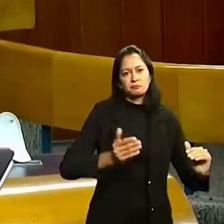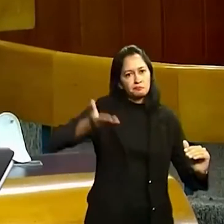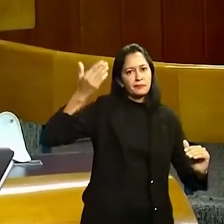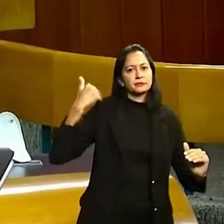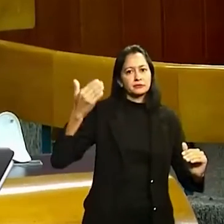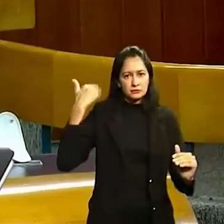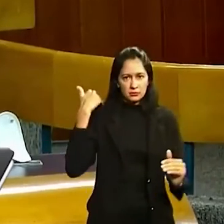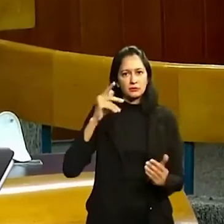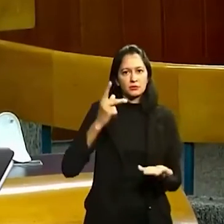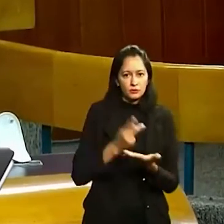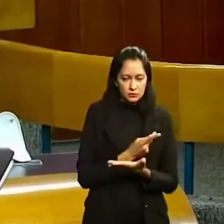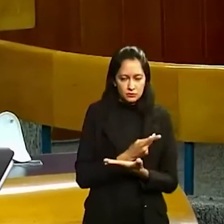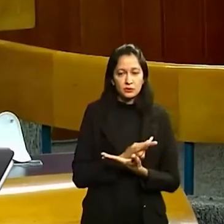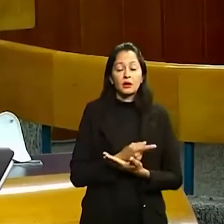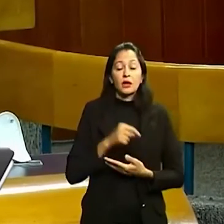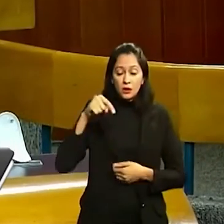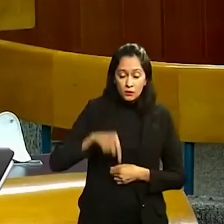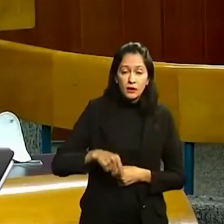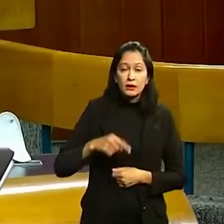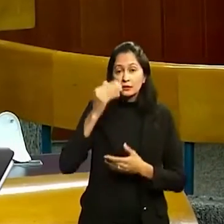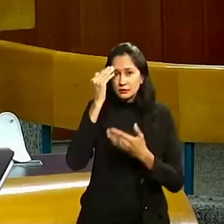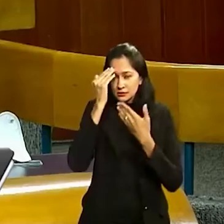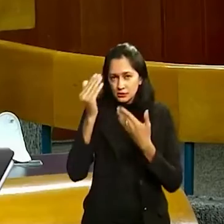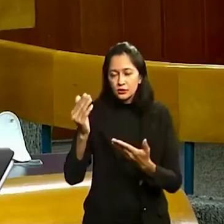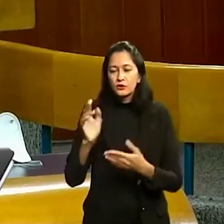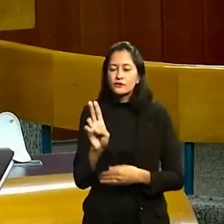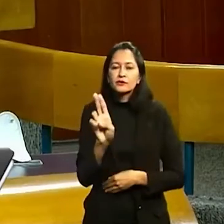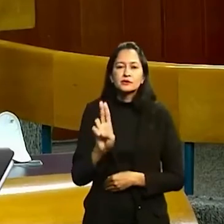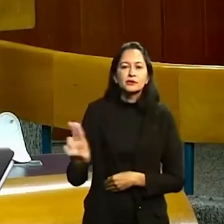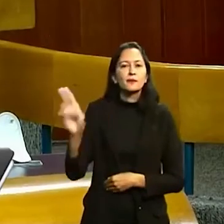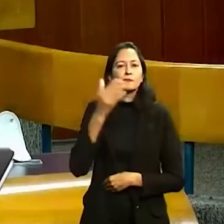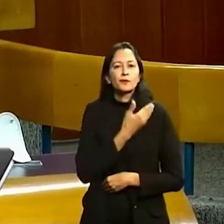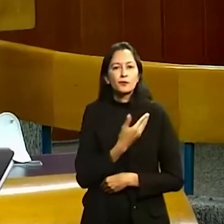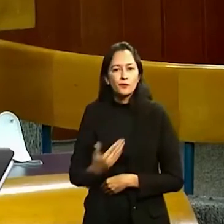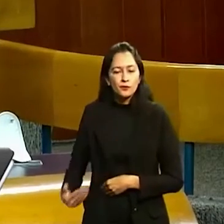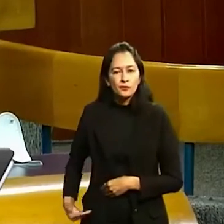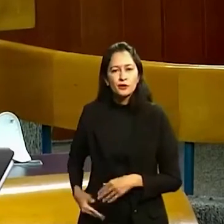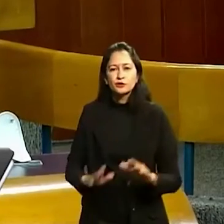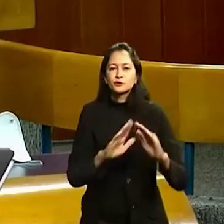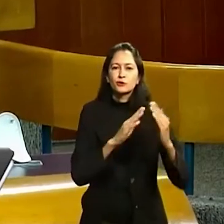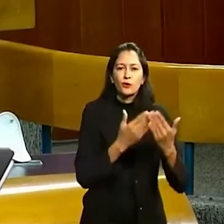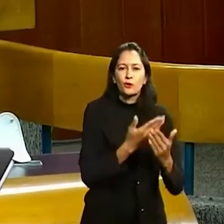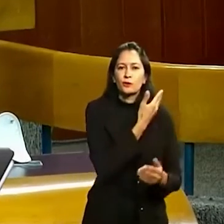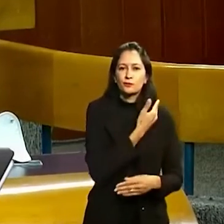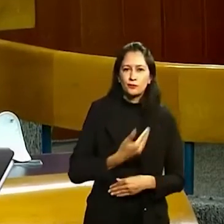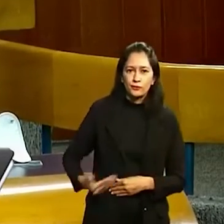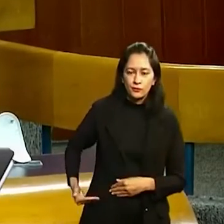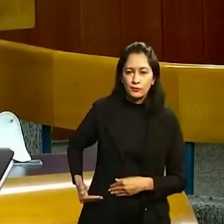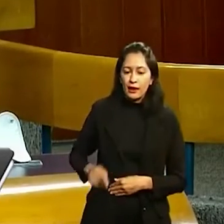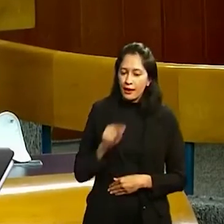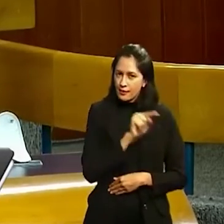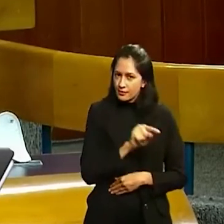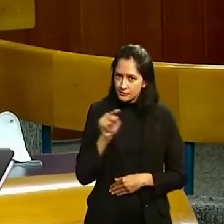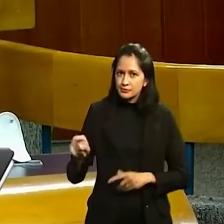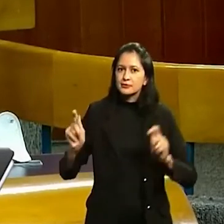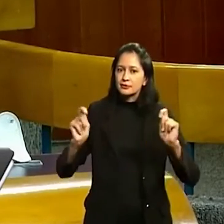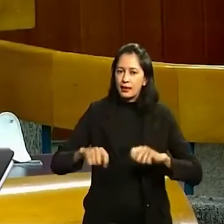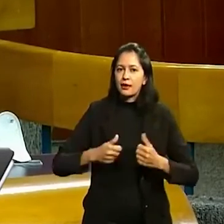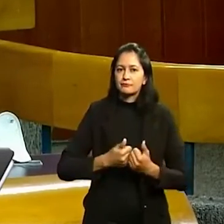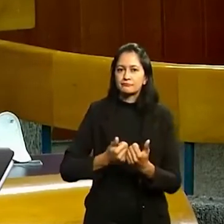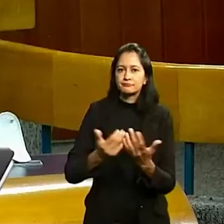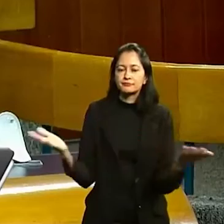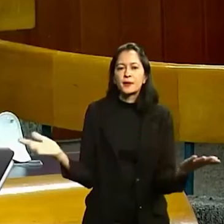às instituições de ensino público que proporcionaram a periferia dessa cidade,